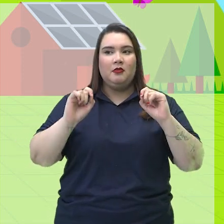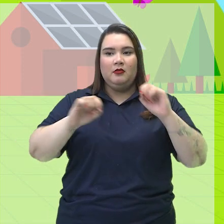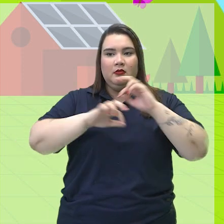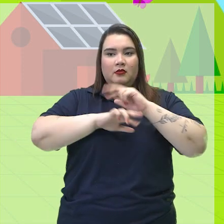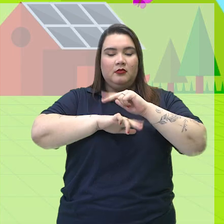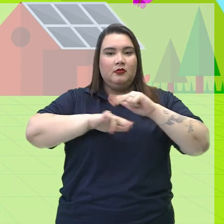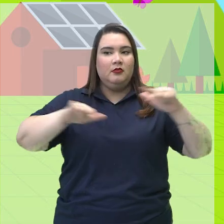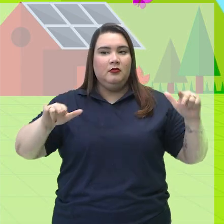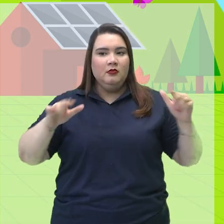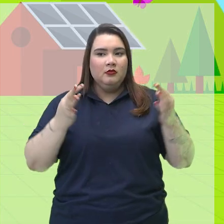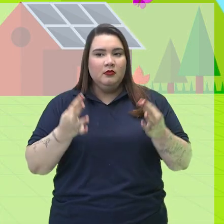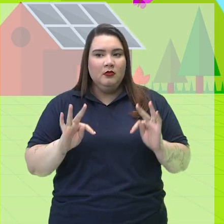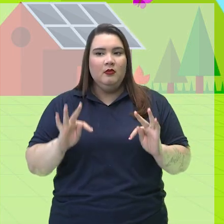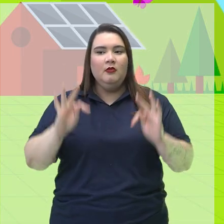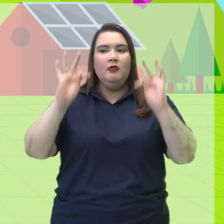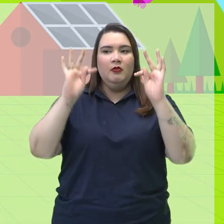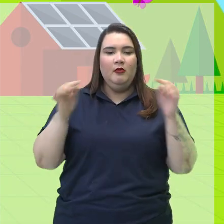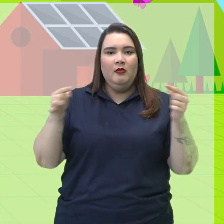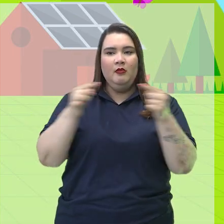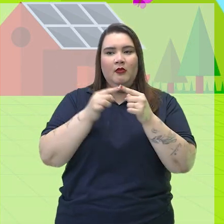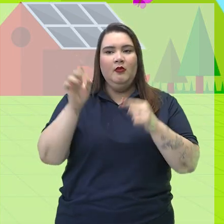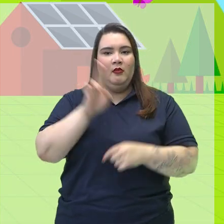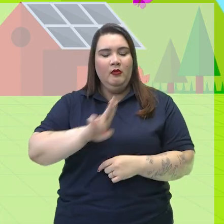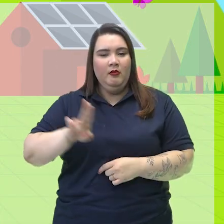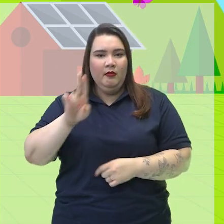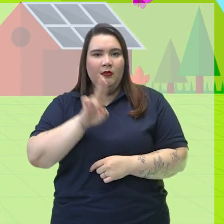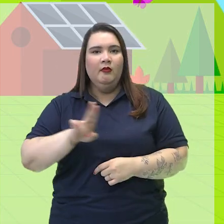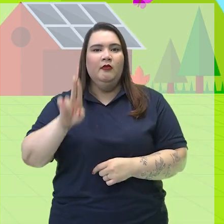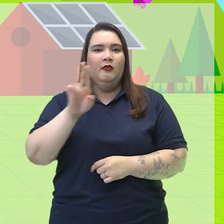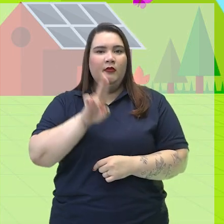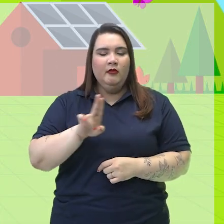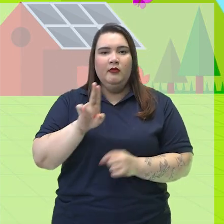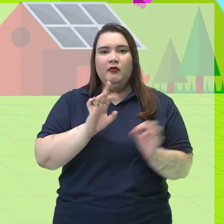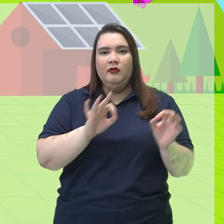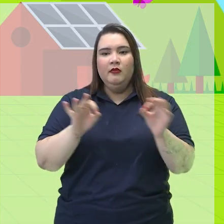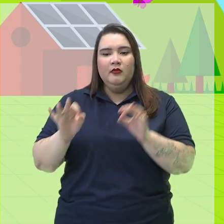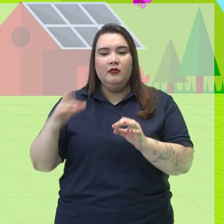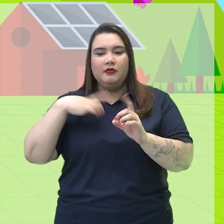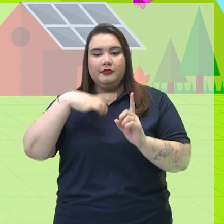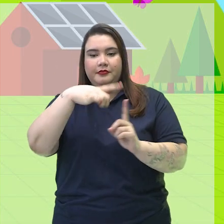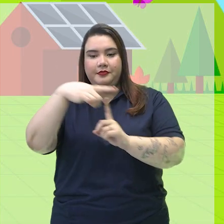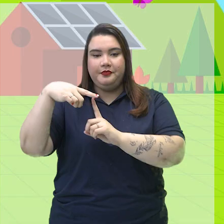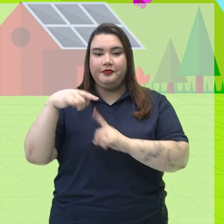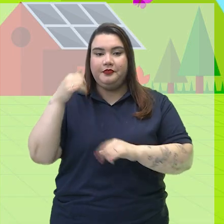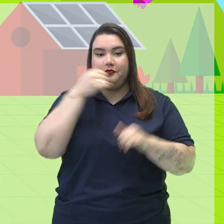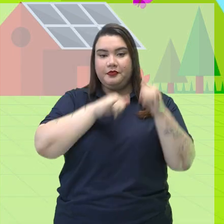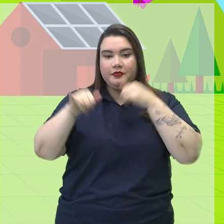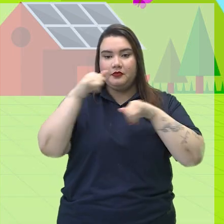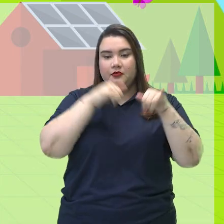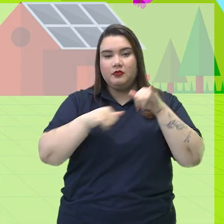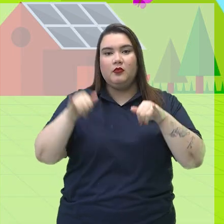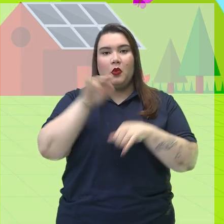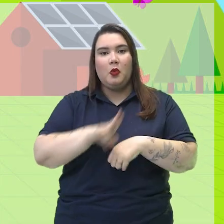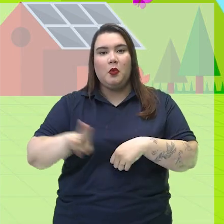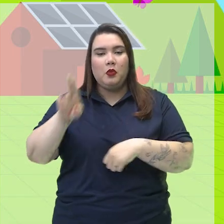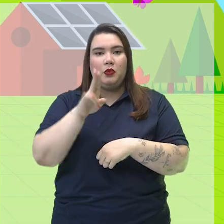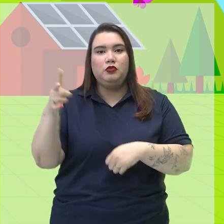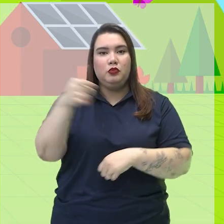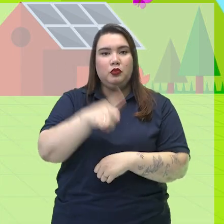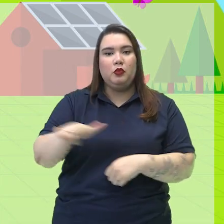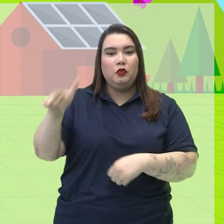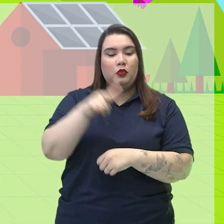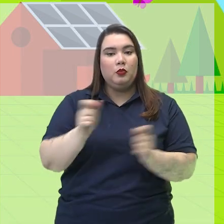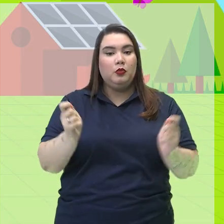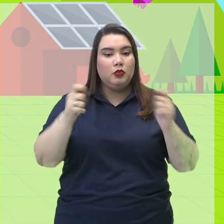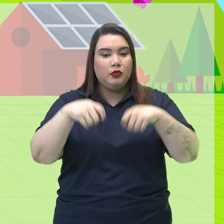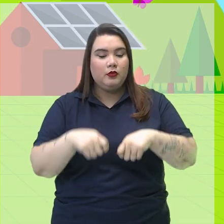várias tecnologias aqui sendo utilizadas, nós temos fontes de energia renováveis sendo mostrada para vocês,